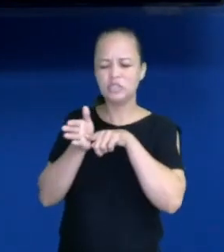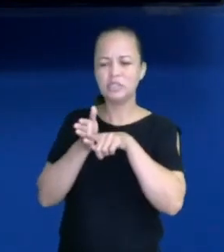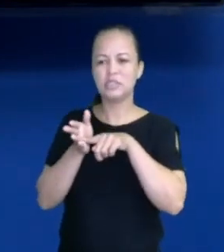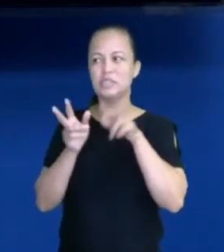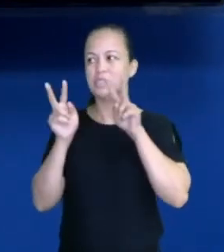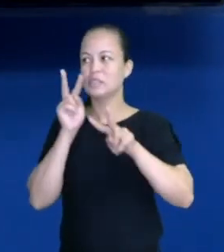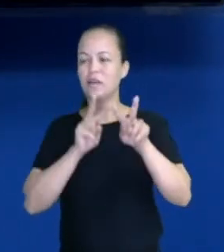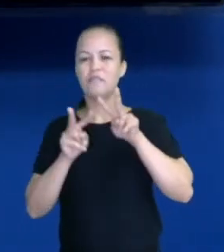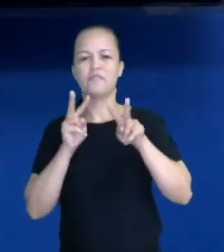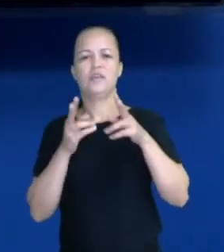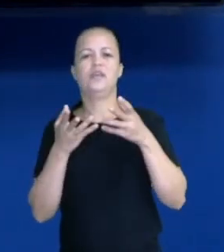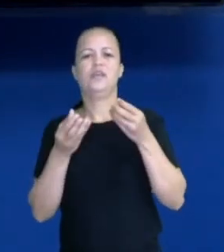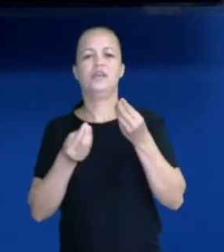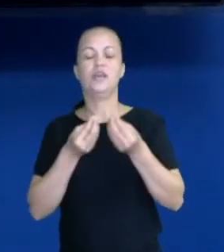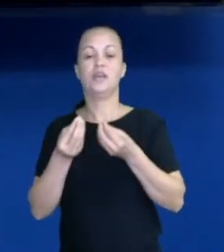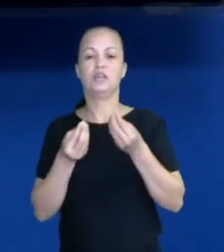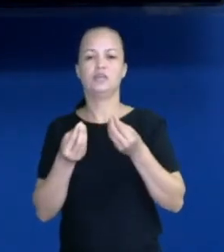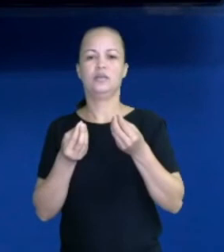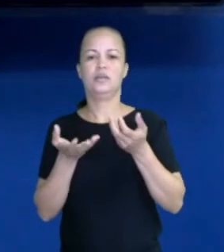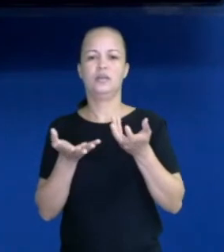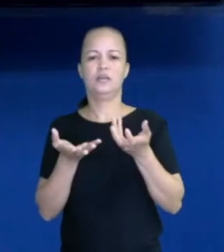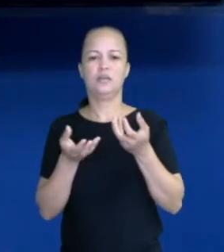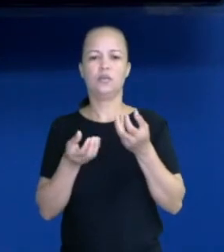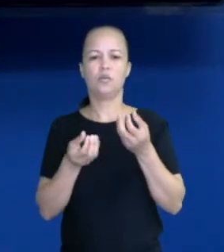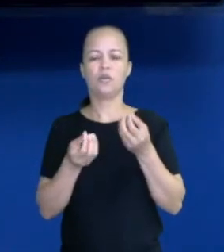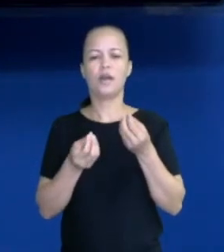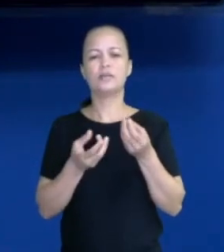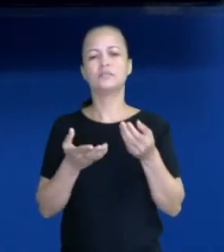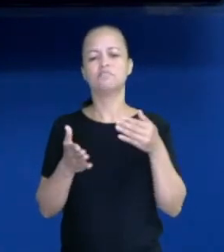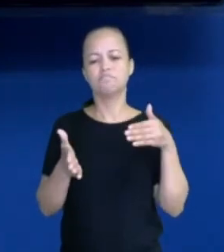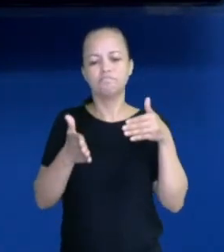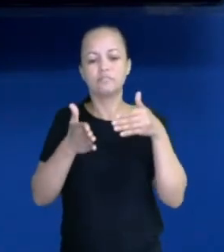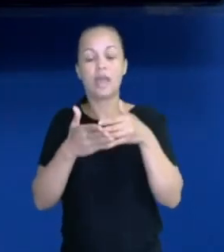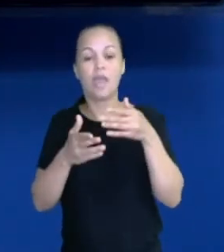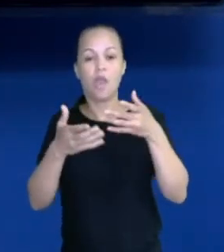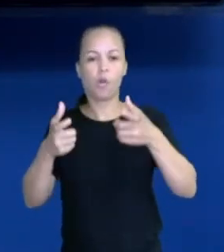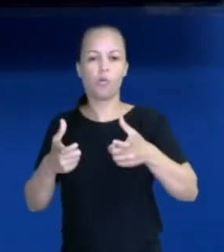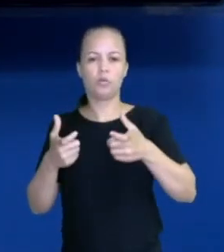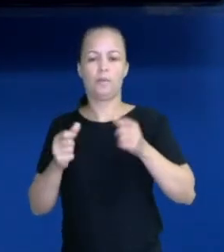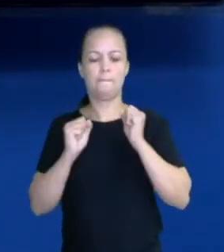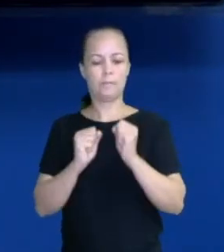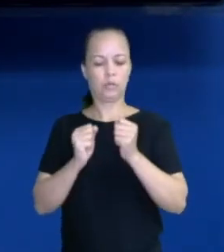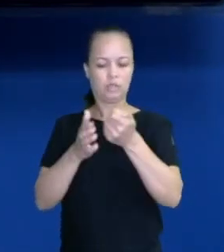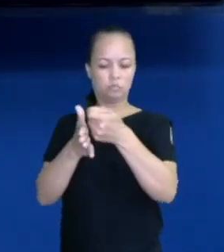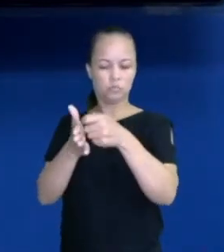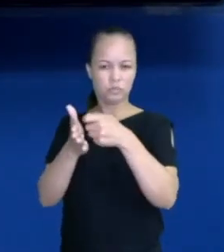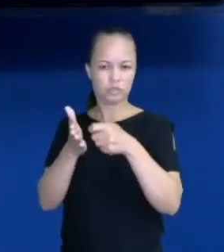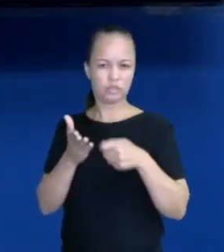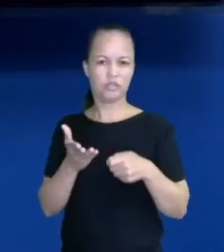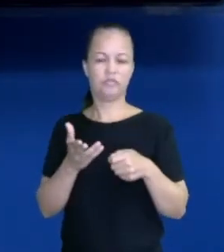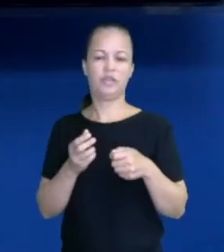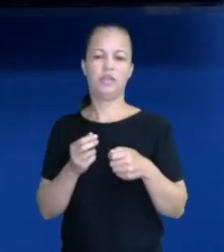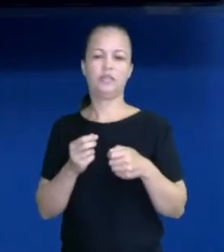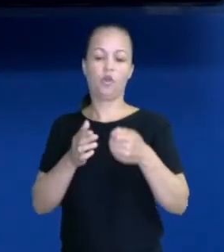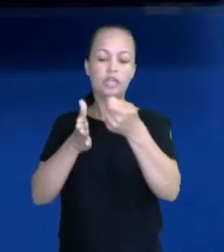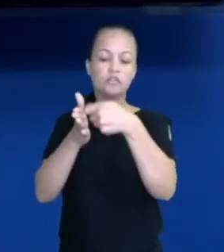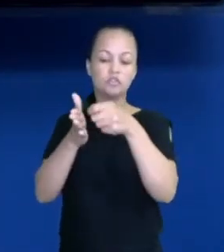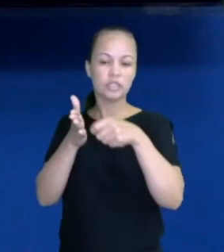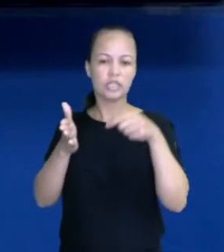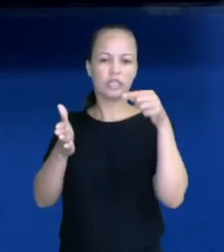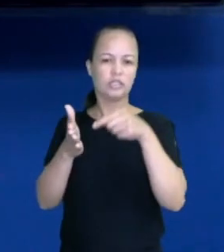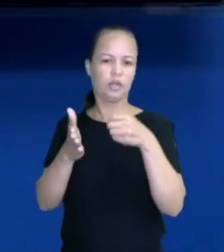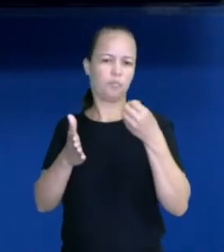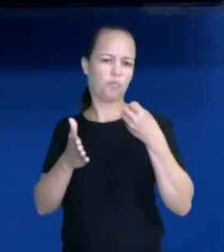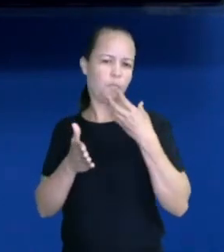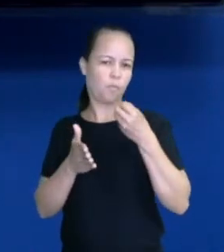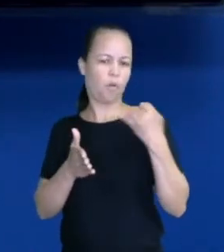as publicações e vê até onde a gente pode escrever, porque a escrita faz muito